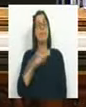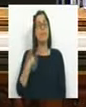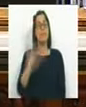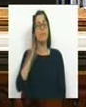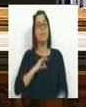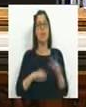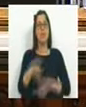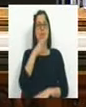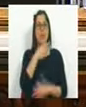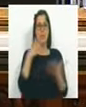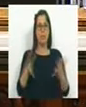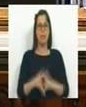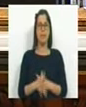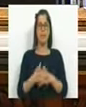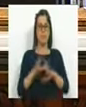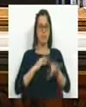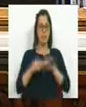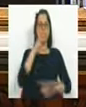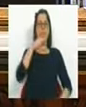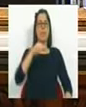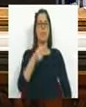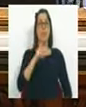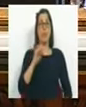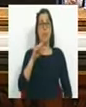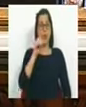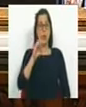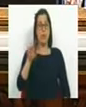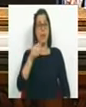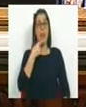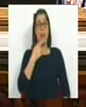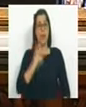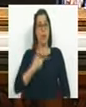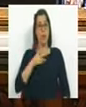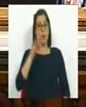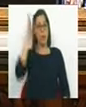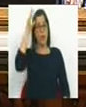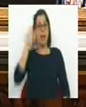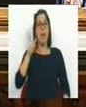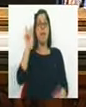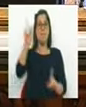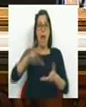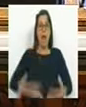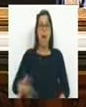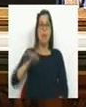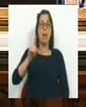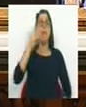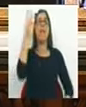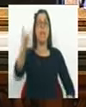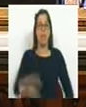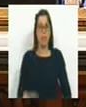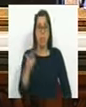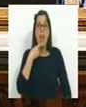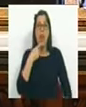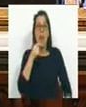Presidente, senhoras e senhores deputados, o senhor deputado Porfírio Silva, para falar da doutora Ferreira Leite, tem que nascer três vezes. Exatamente. Três